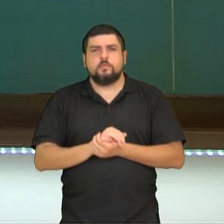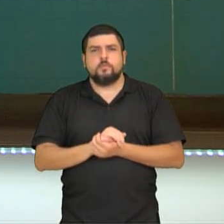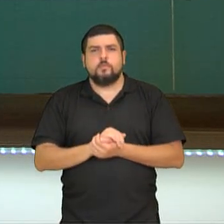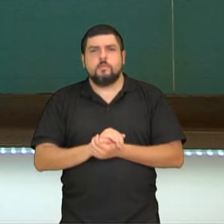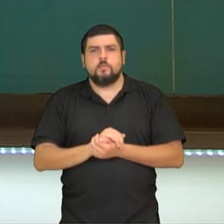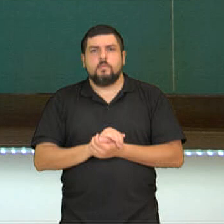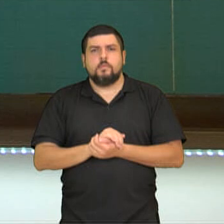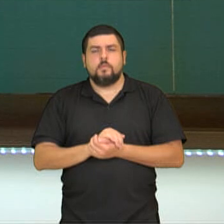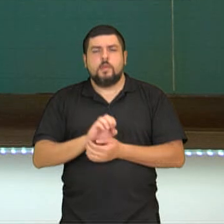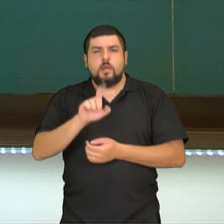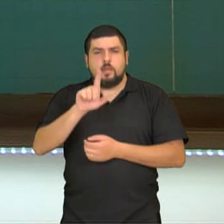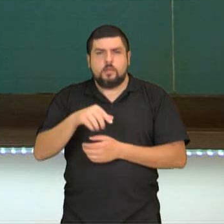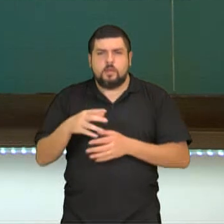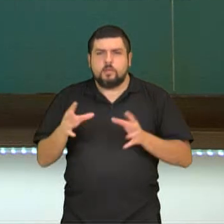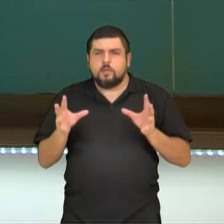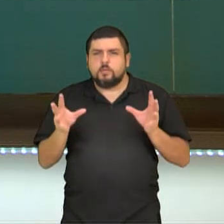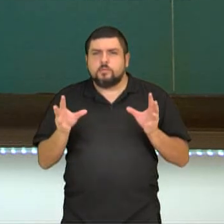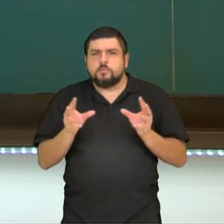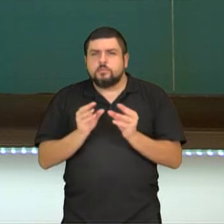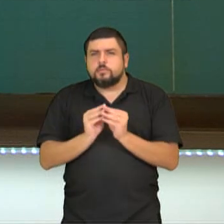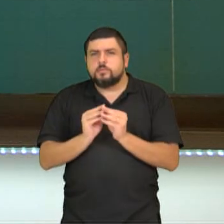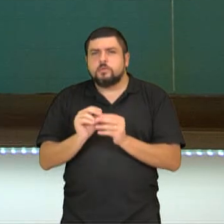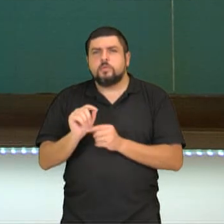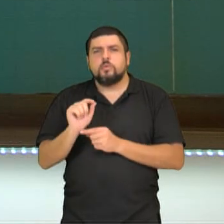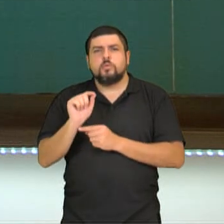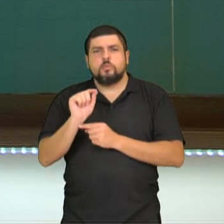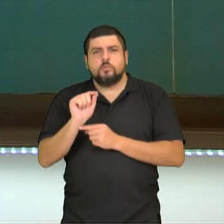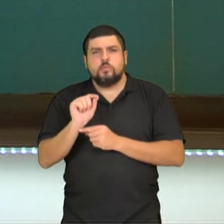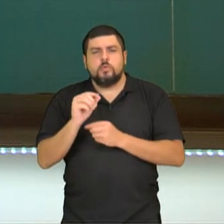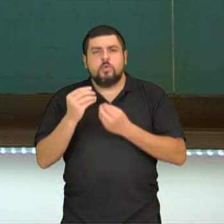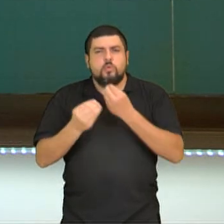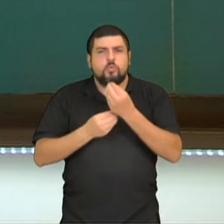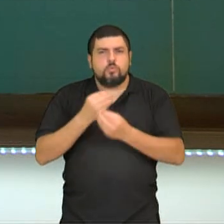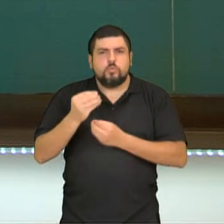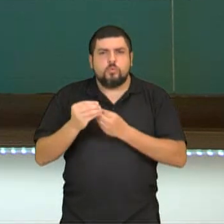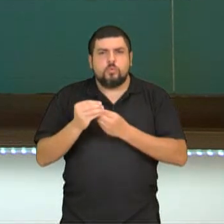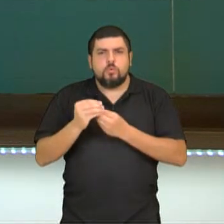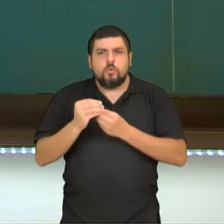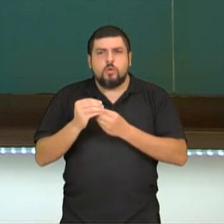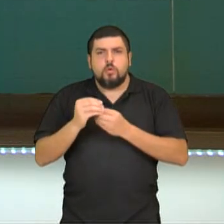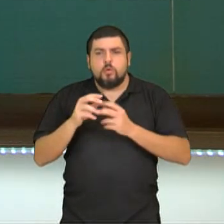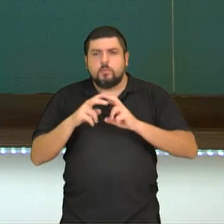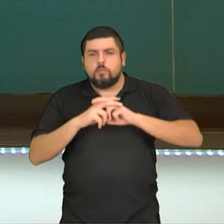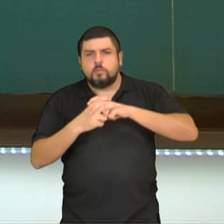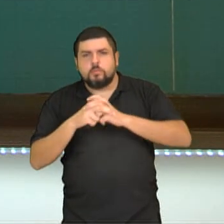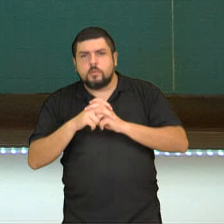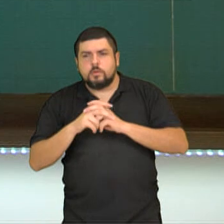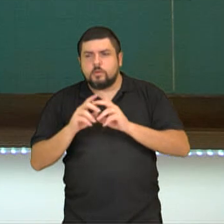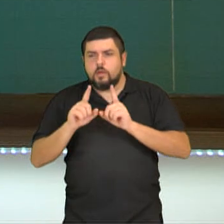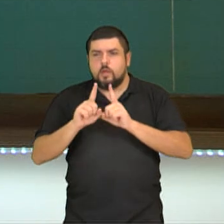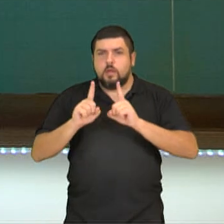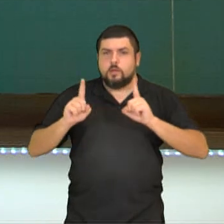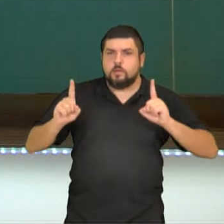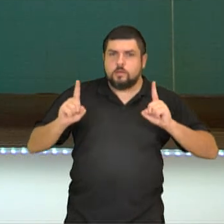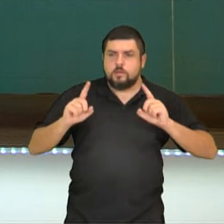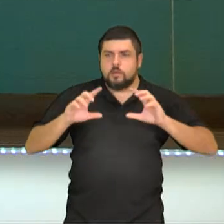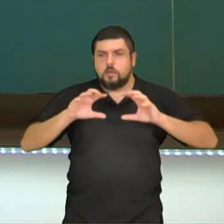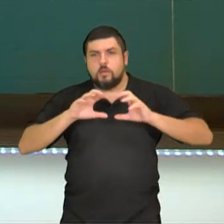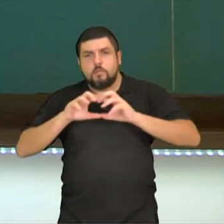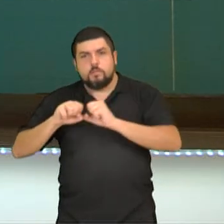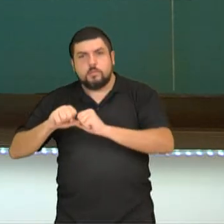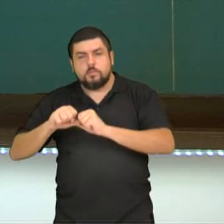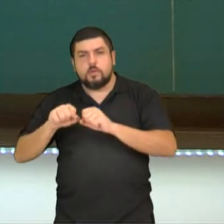retomada também sobre a definição, a aproximação, as lutas que mantêm distância, né? Com